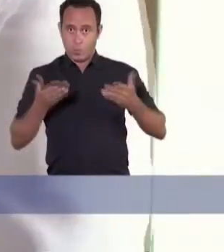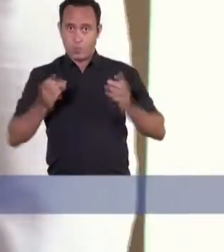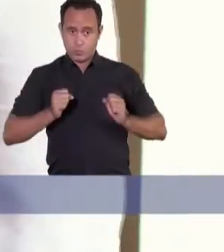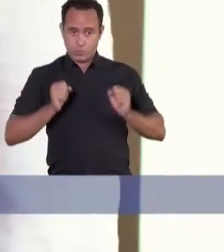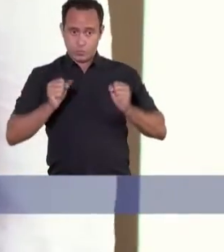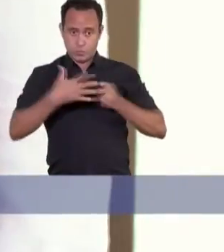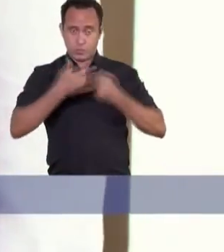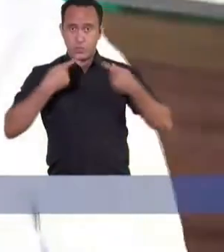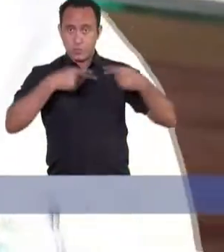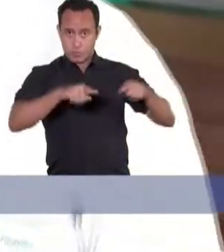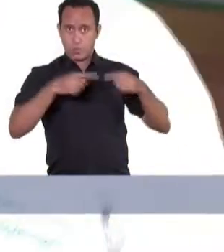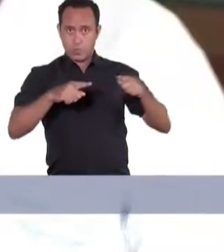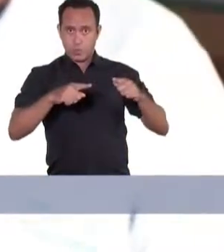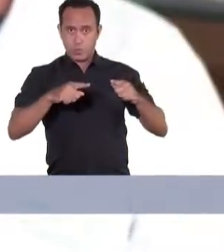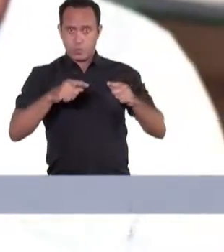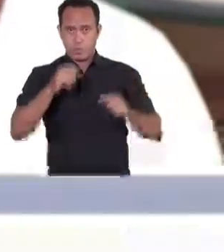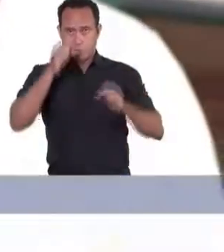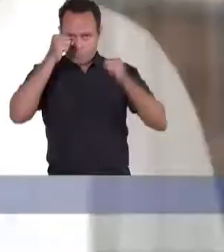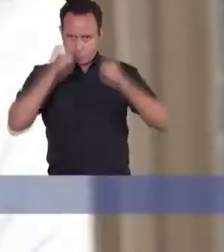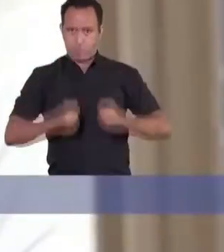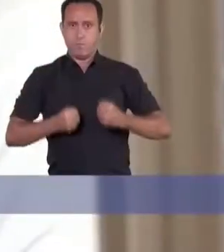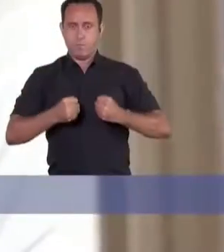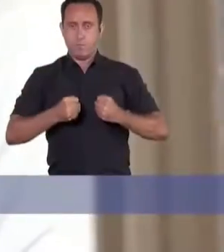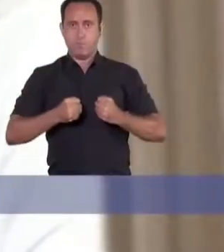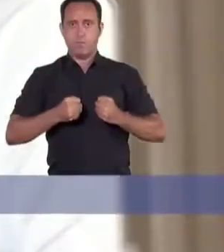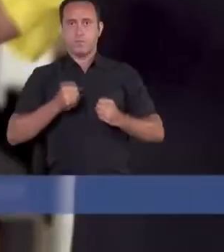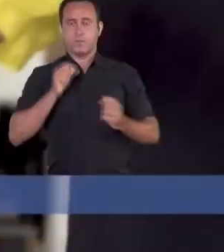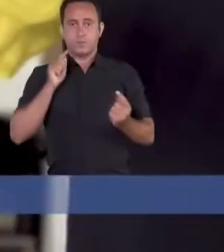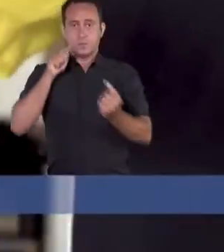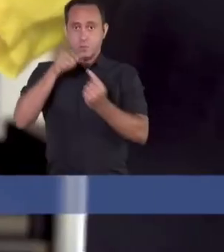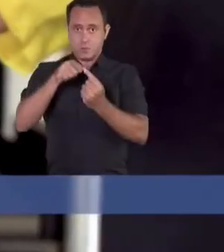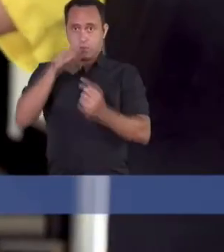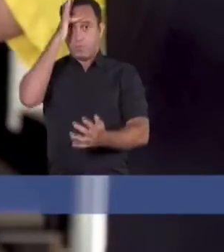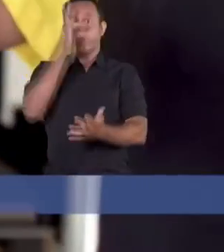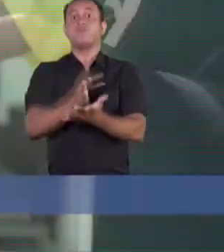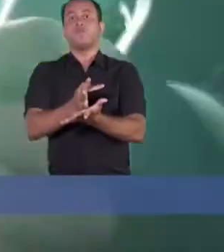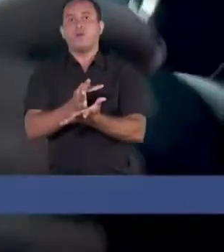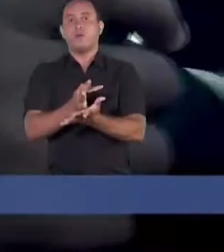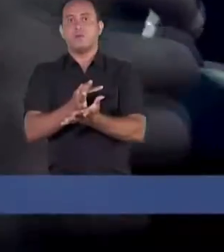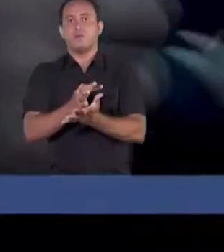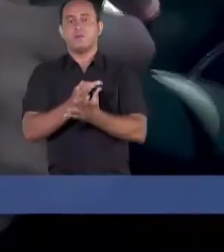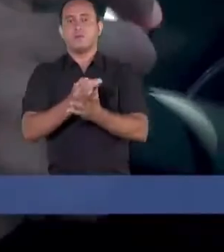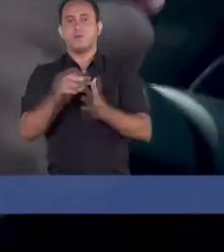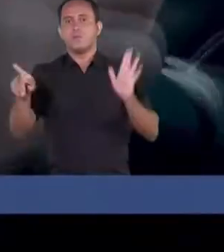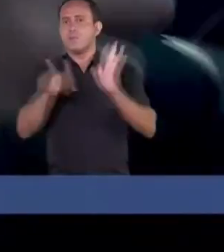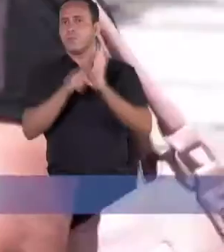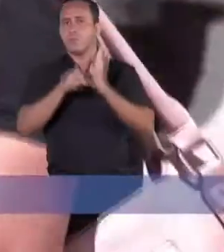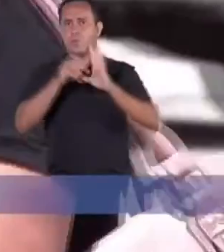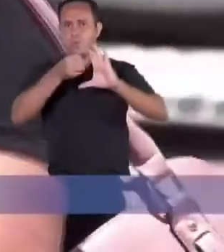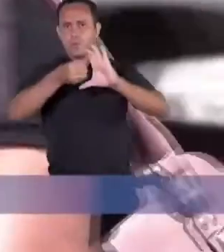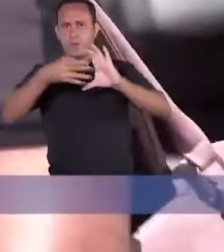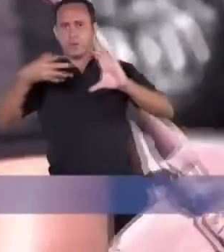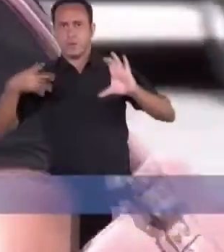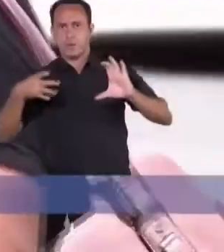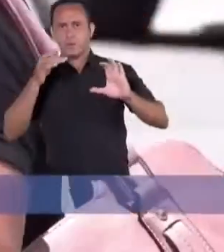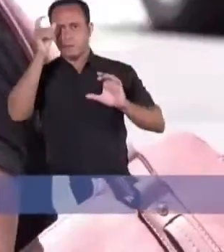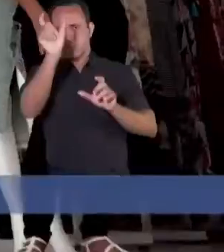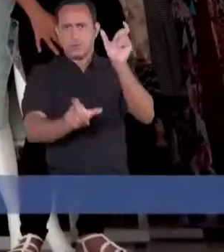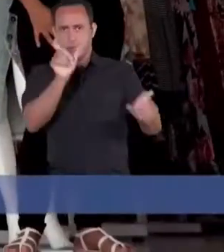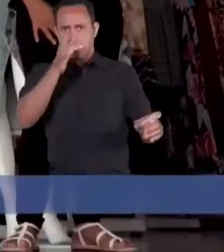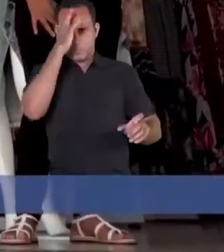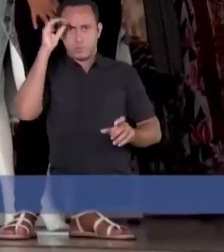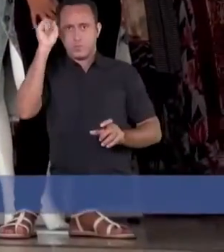enfrentando a covid-19 com determinação e obstinação e fere marcas em contestáveis da nossa